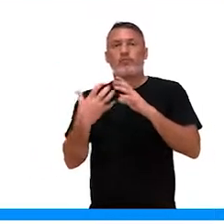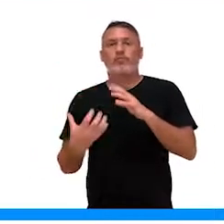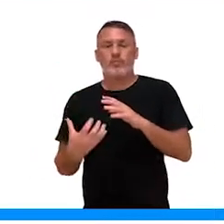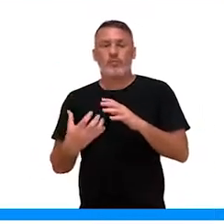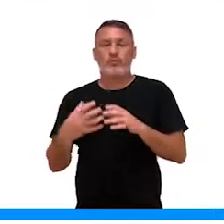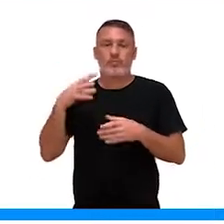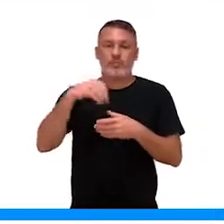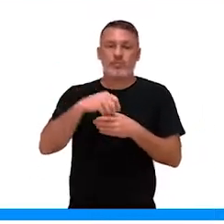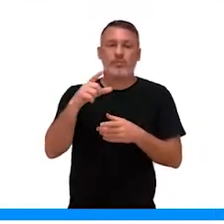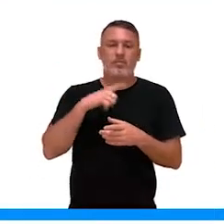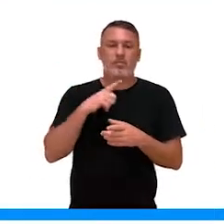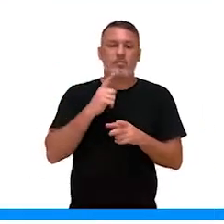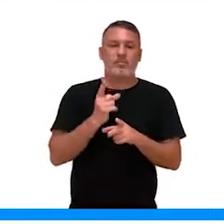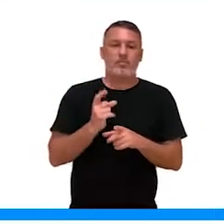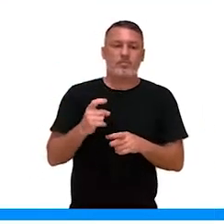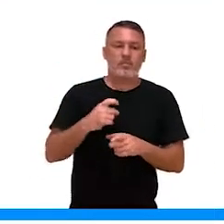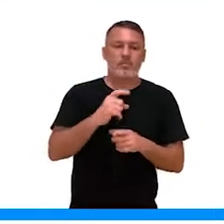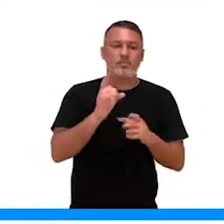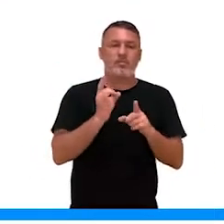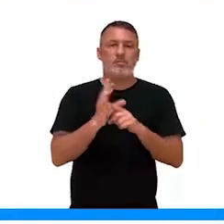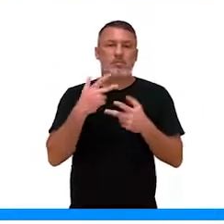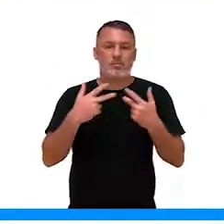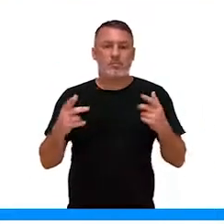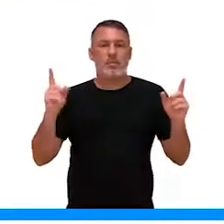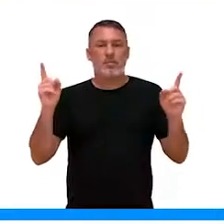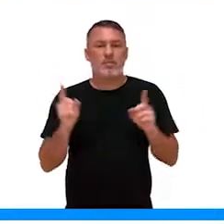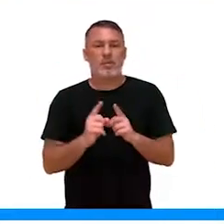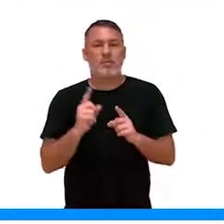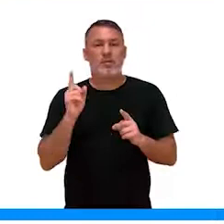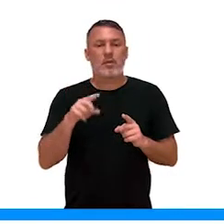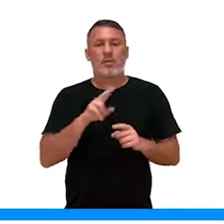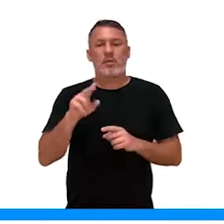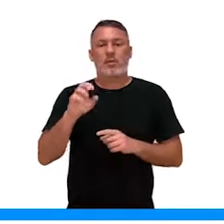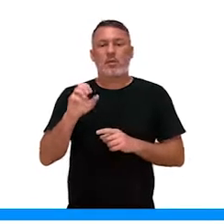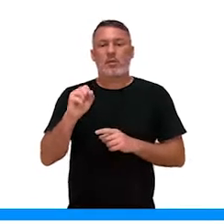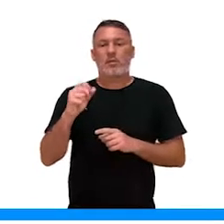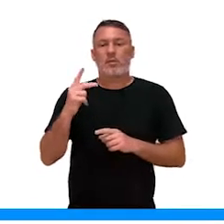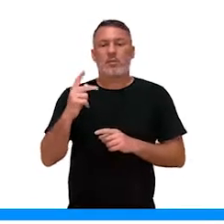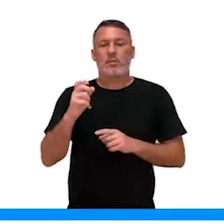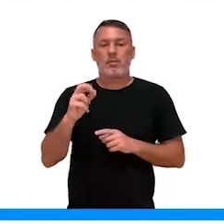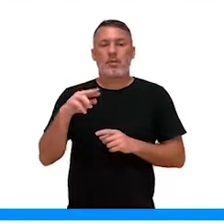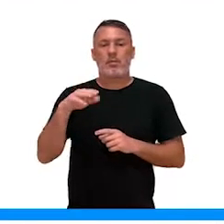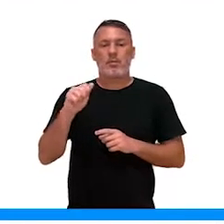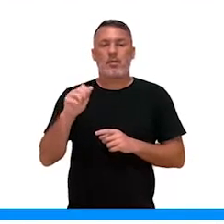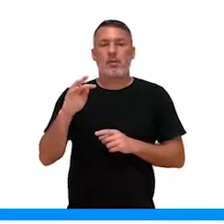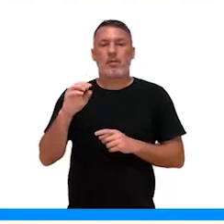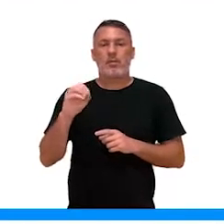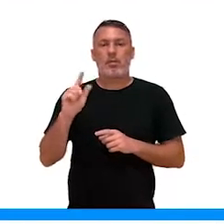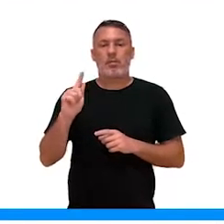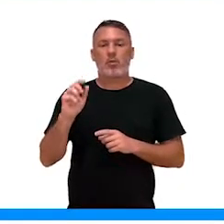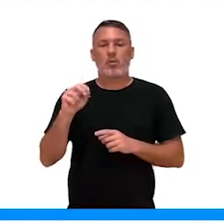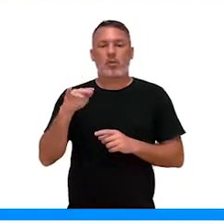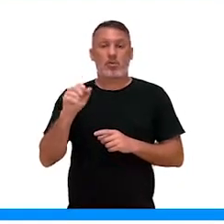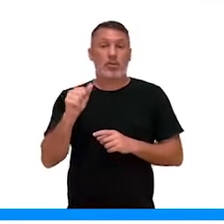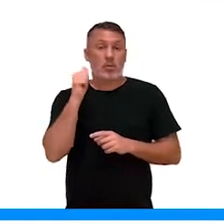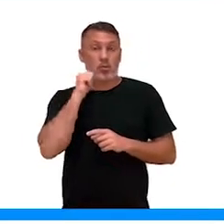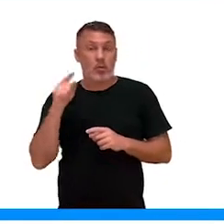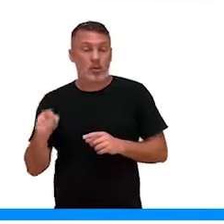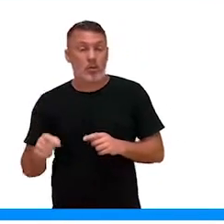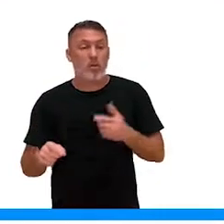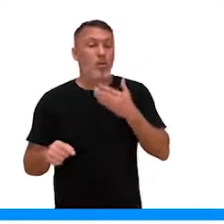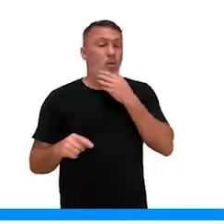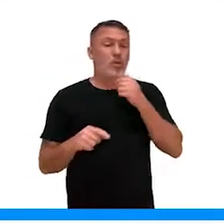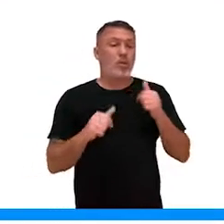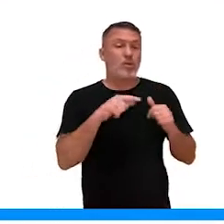nos testículos, a gente vai ter as células germinativas diploides, que são as espermatogônias. Nas mulheres, eram